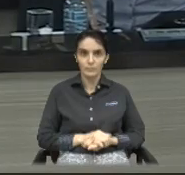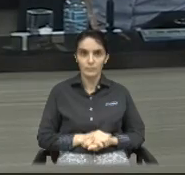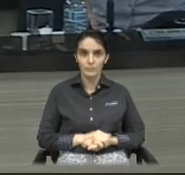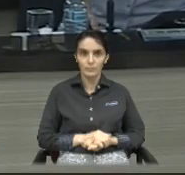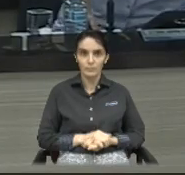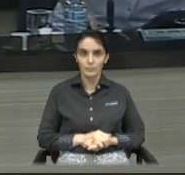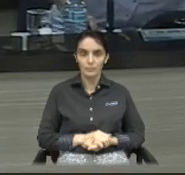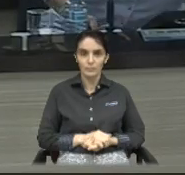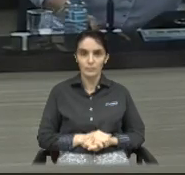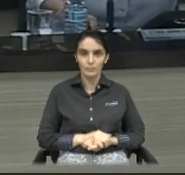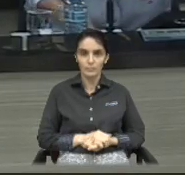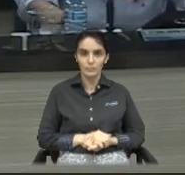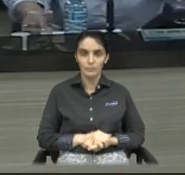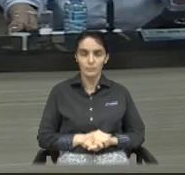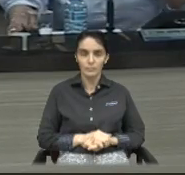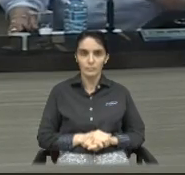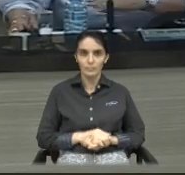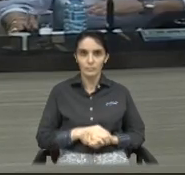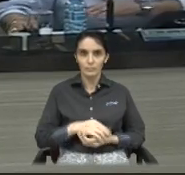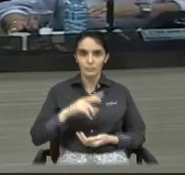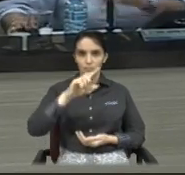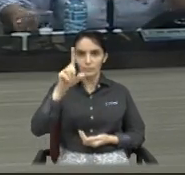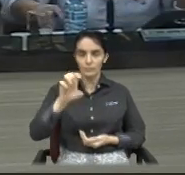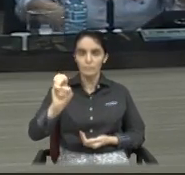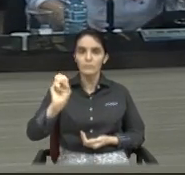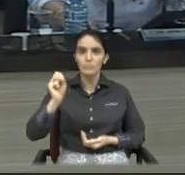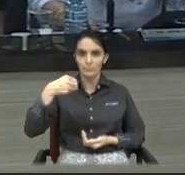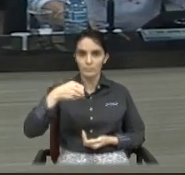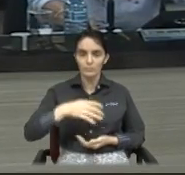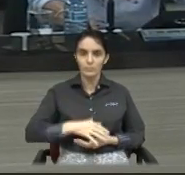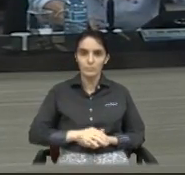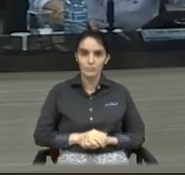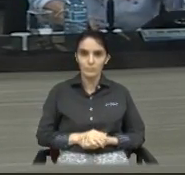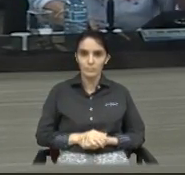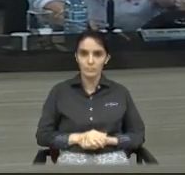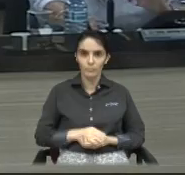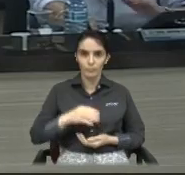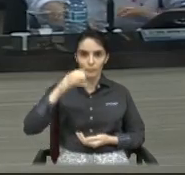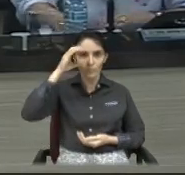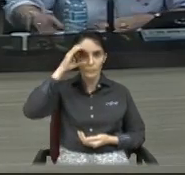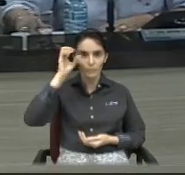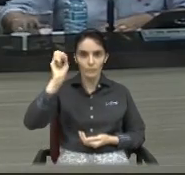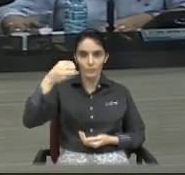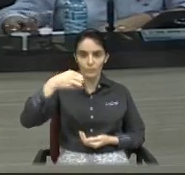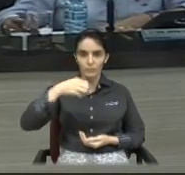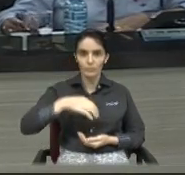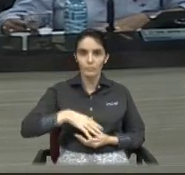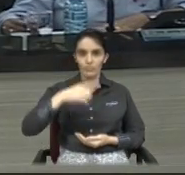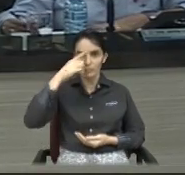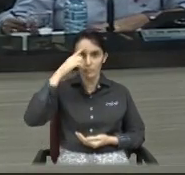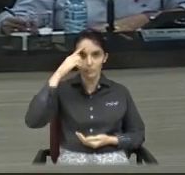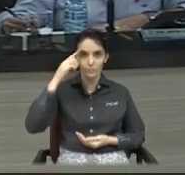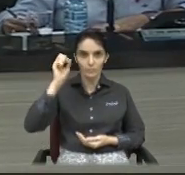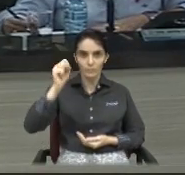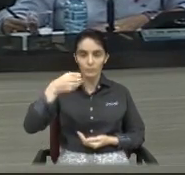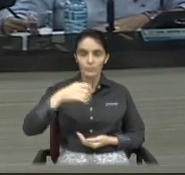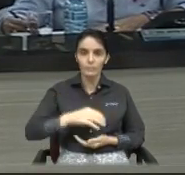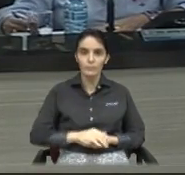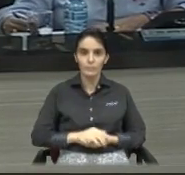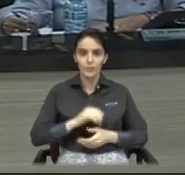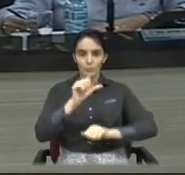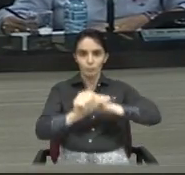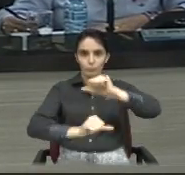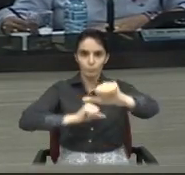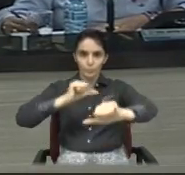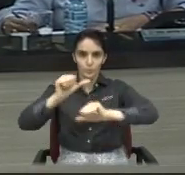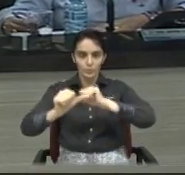moções. vereador Zé Damix. Sim. Vereador Totó. Sim. Vereador Wilson. Sim.